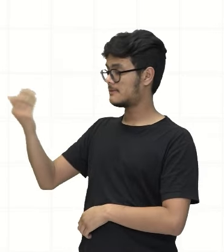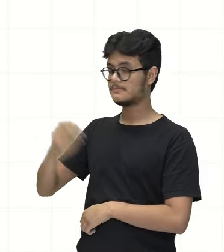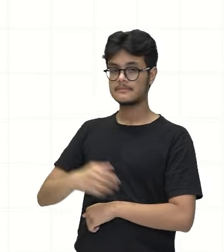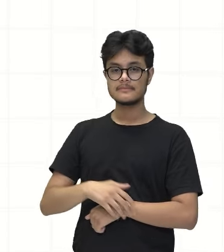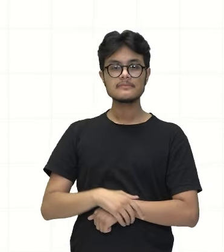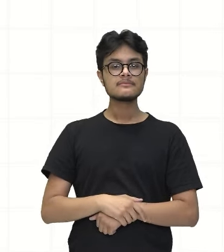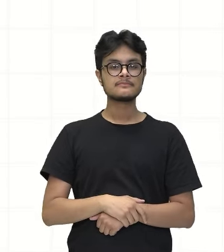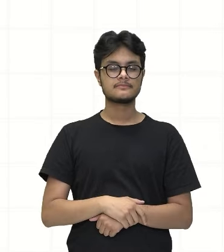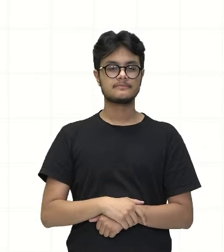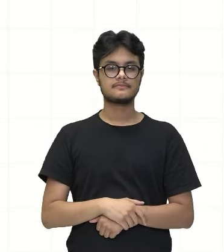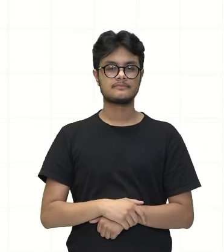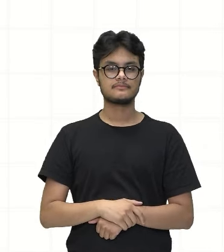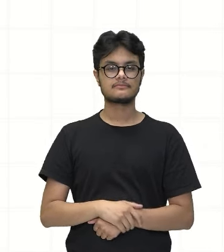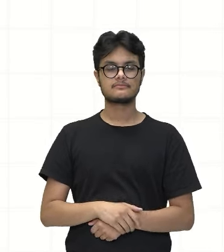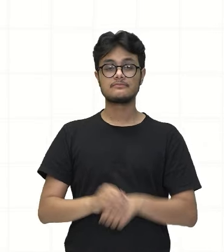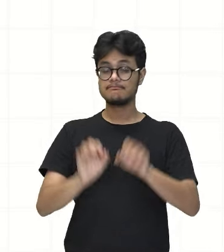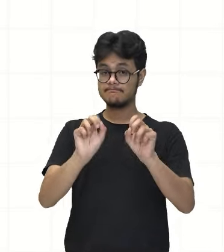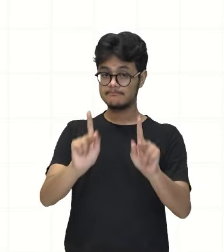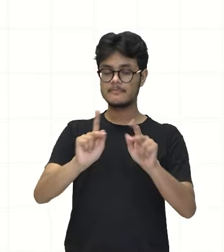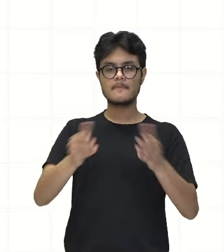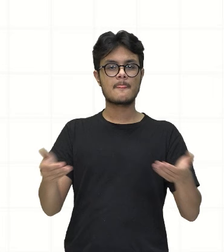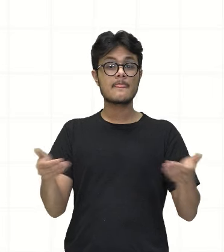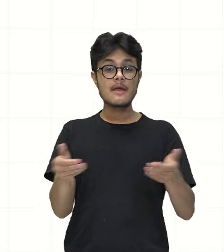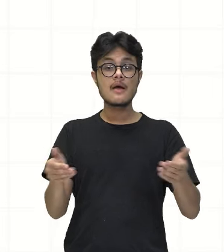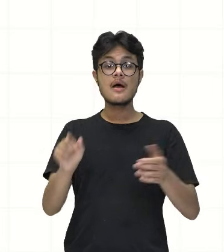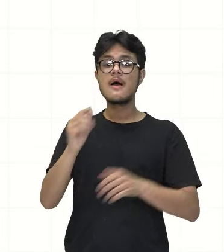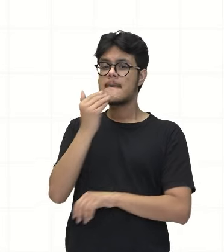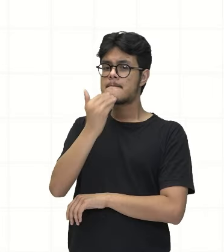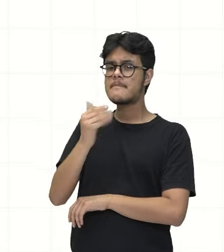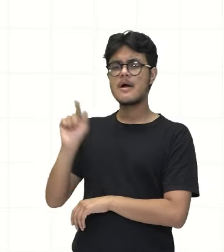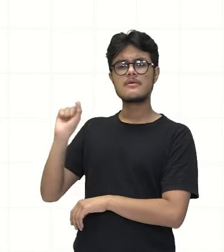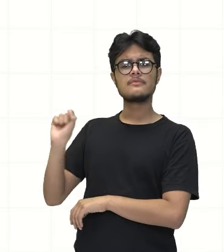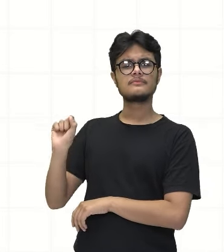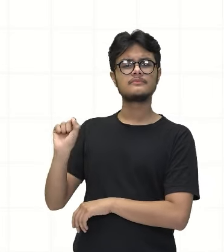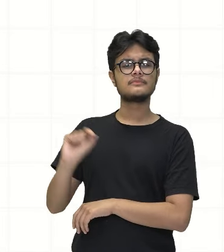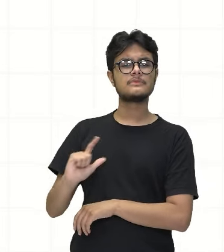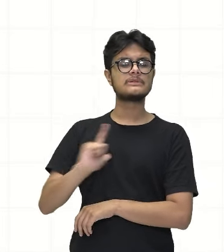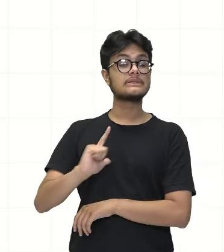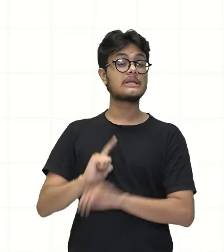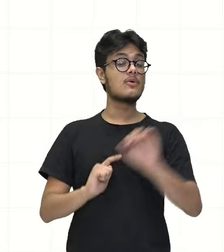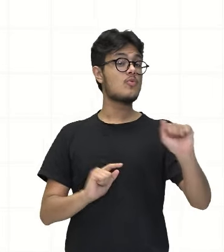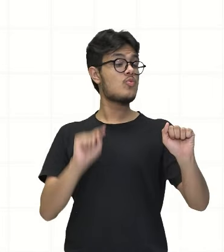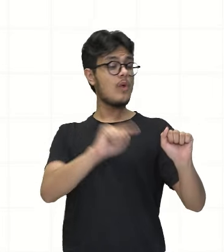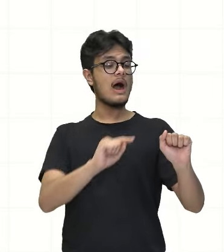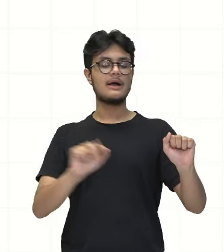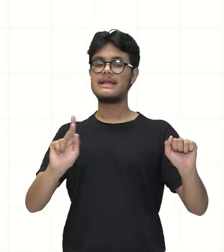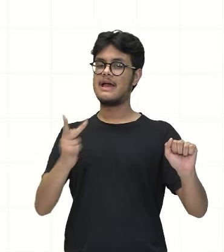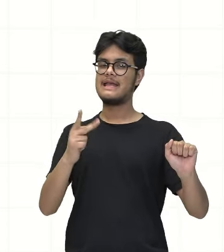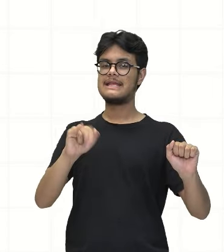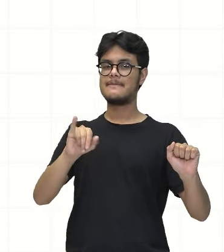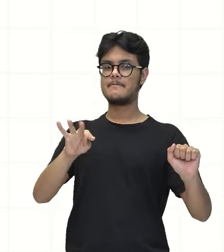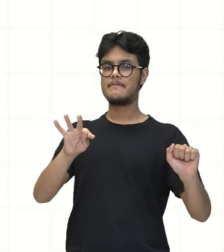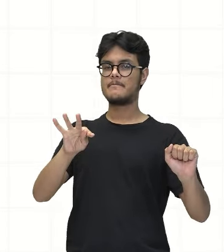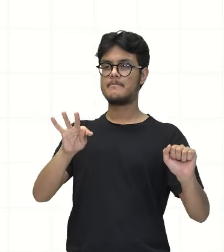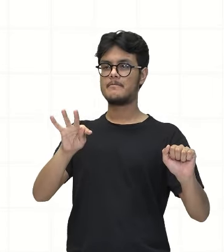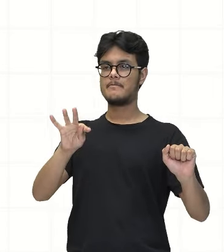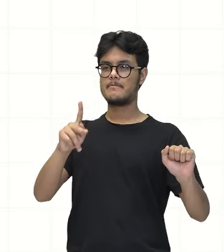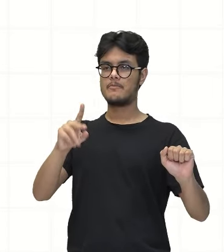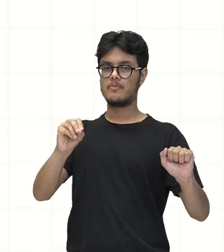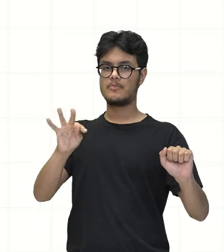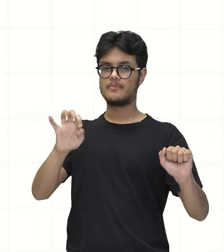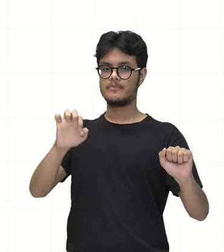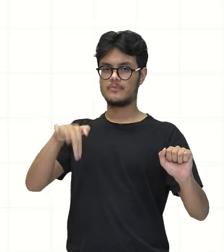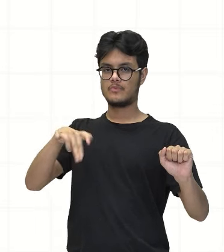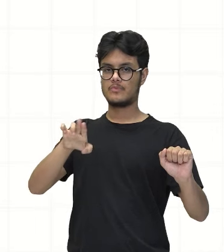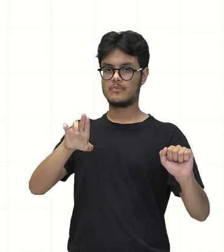seguir. Então, agora, ele quer que a gente encontre a medida da hipotenusa e da projeção m.